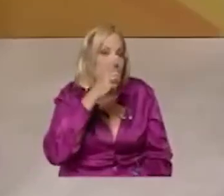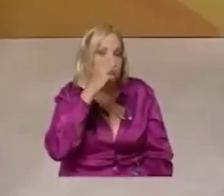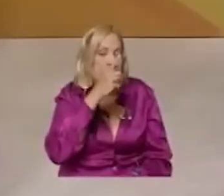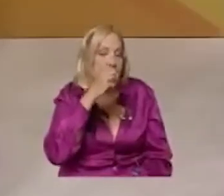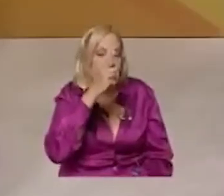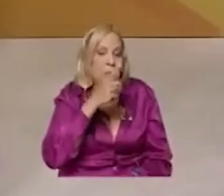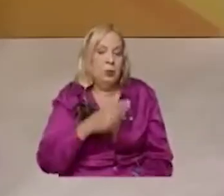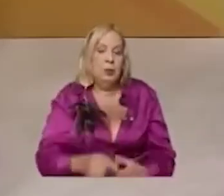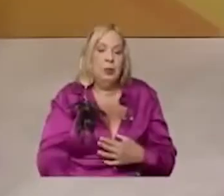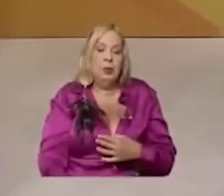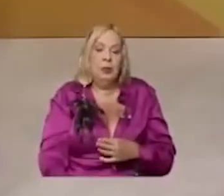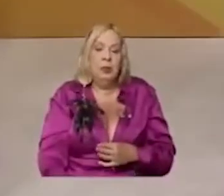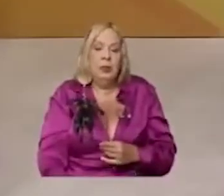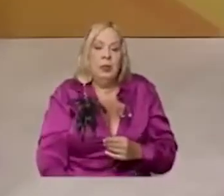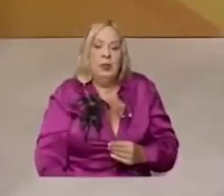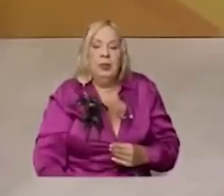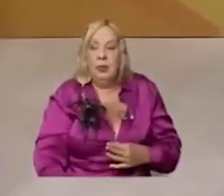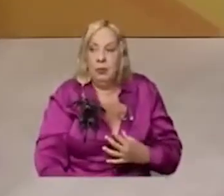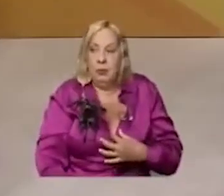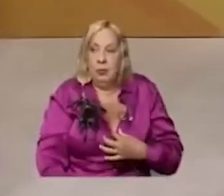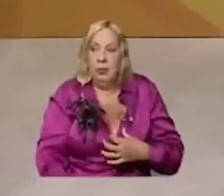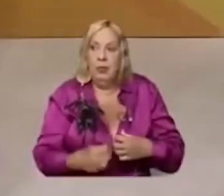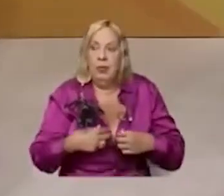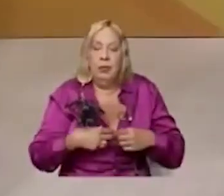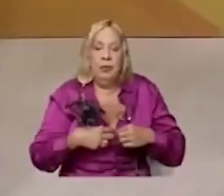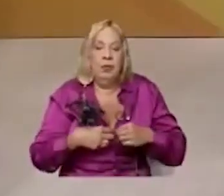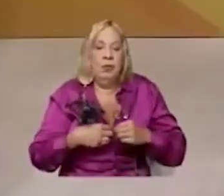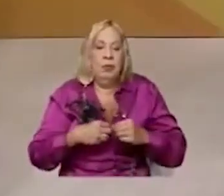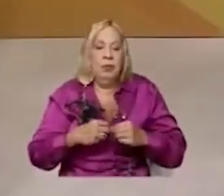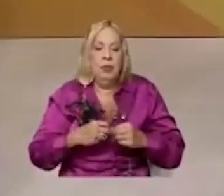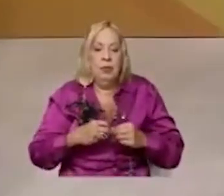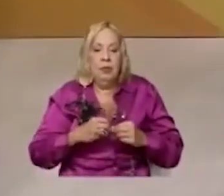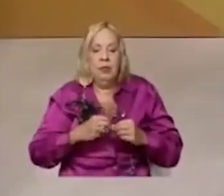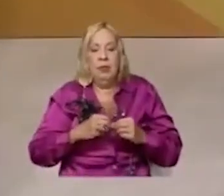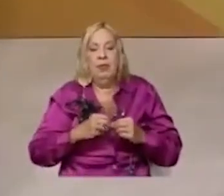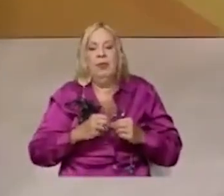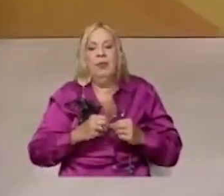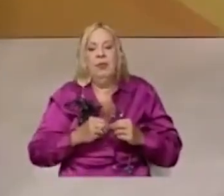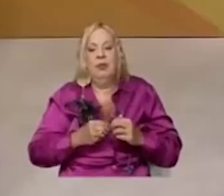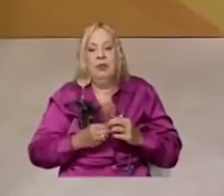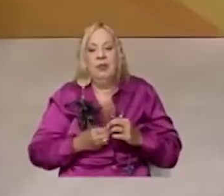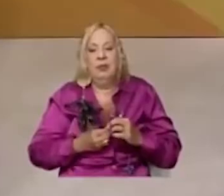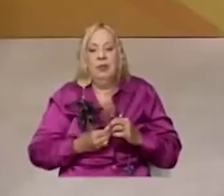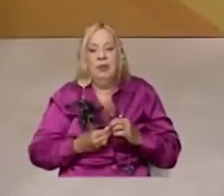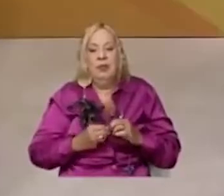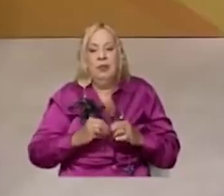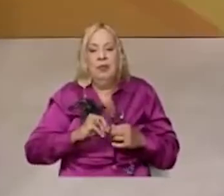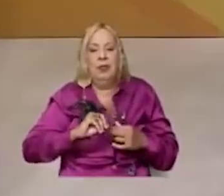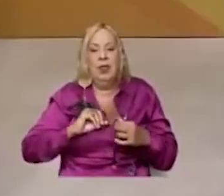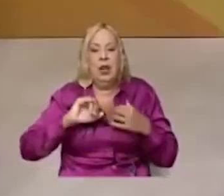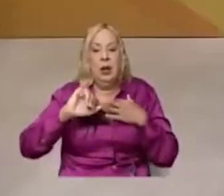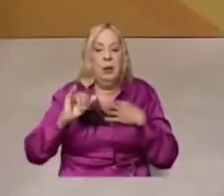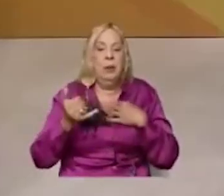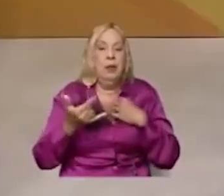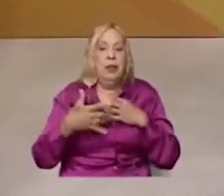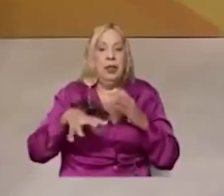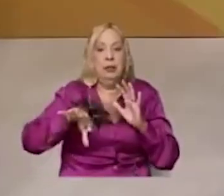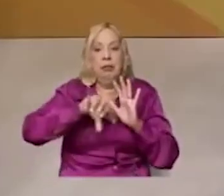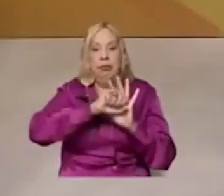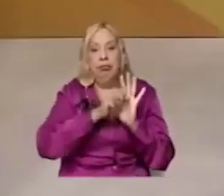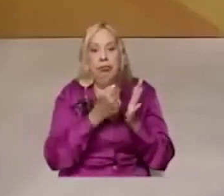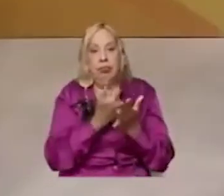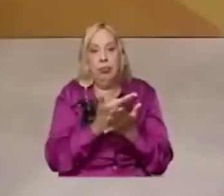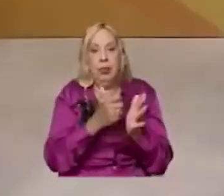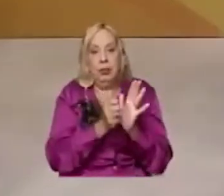Code na tela, atenção. 1, 2, 3 e... Tchará! Apareceu. Você aponta agora, já garante